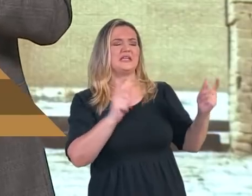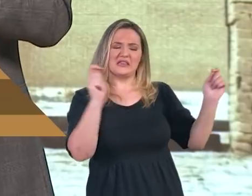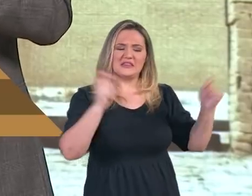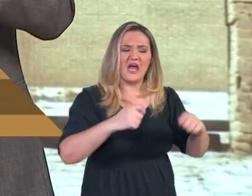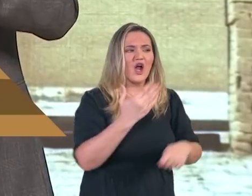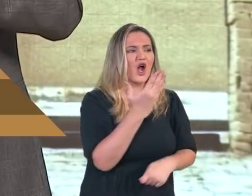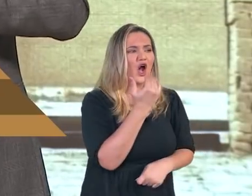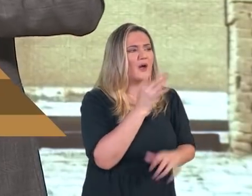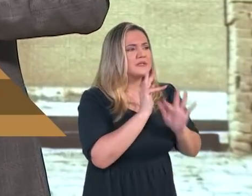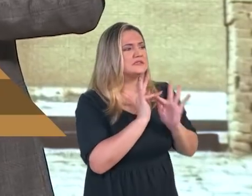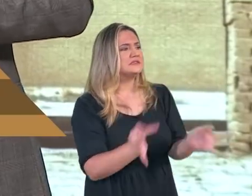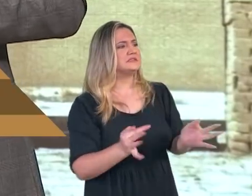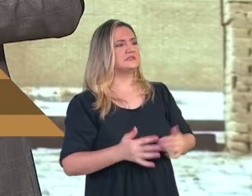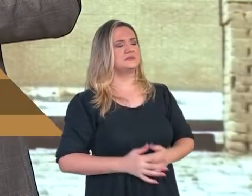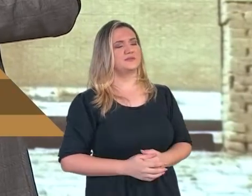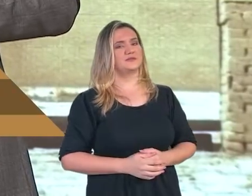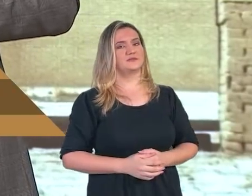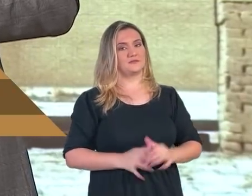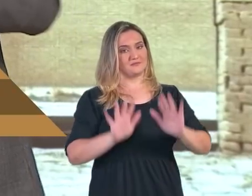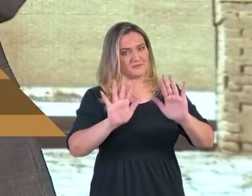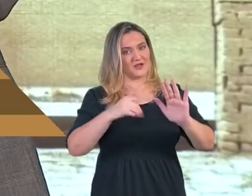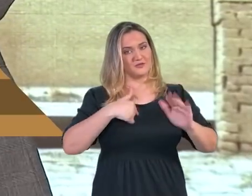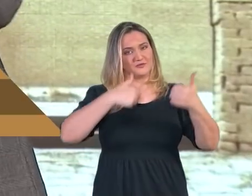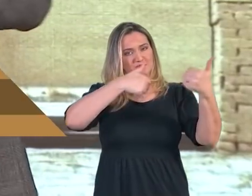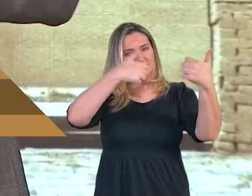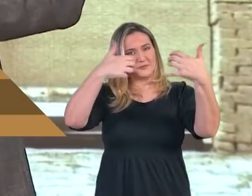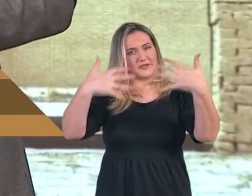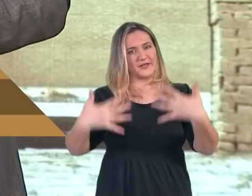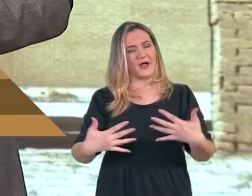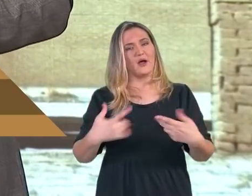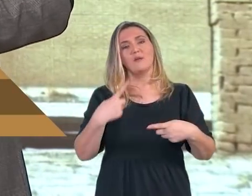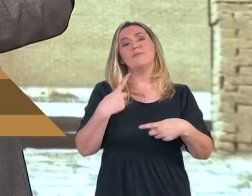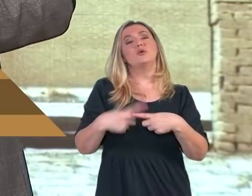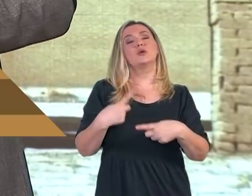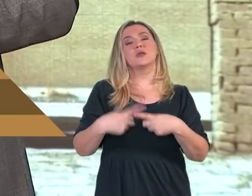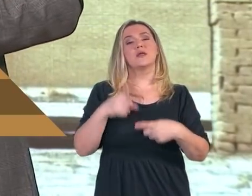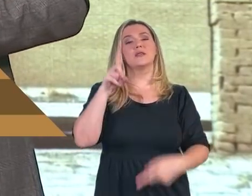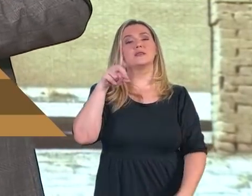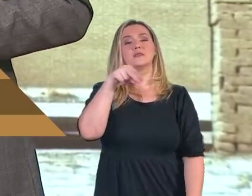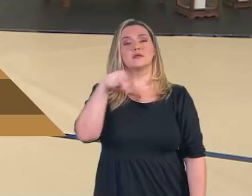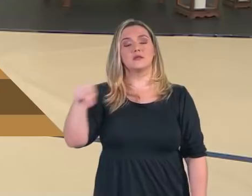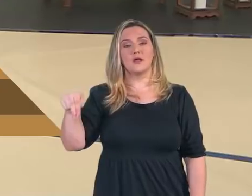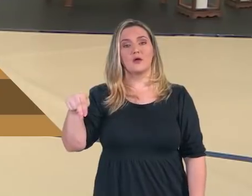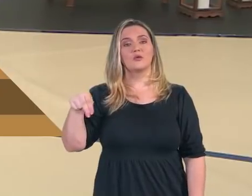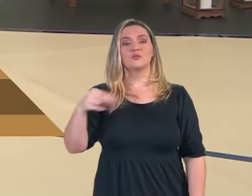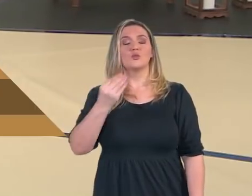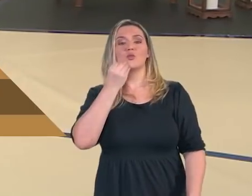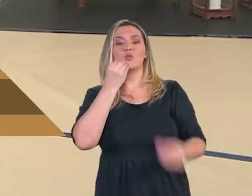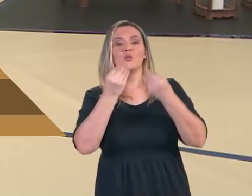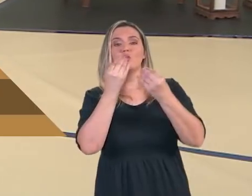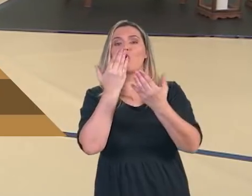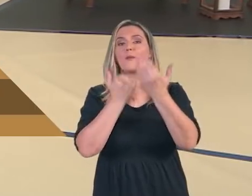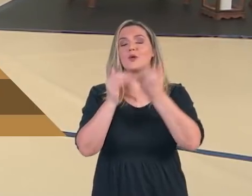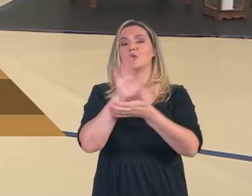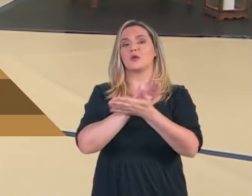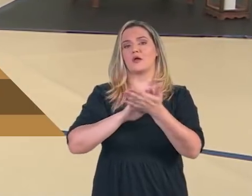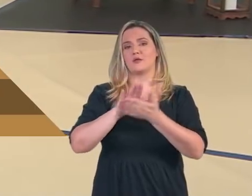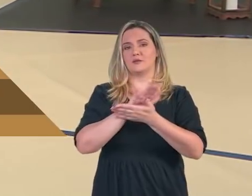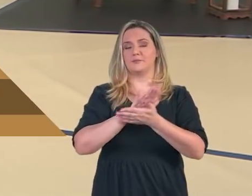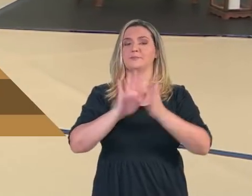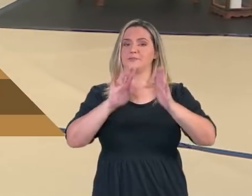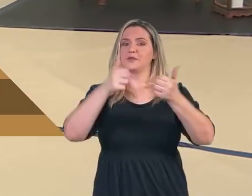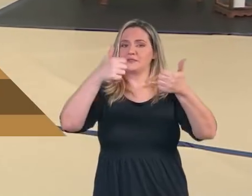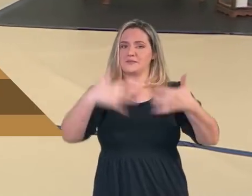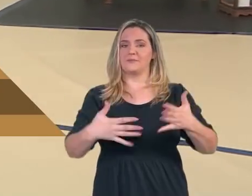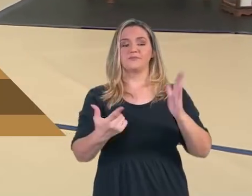explicar para você do que realmente se tratava o desafio e a postura de Daniel. Para começo de conversa, o livro de Daniel que